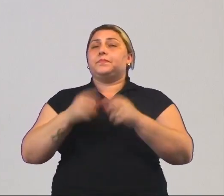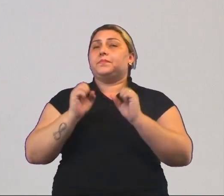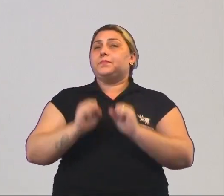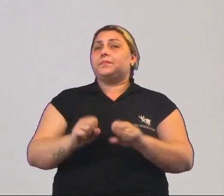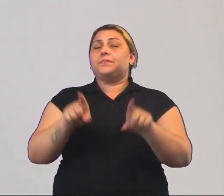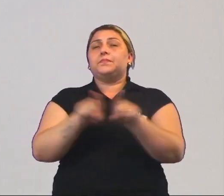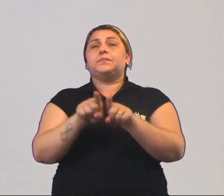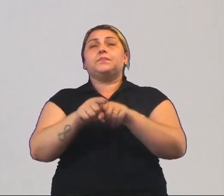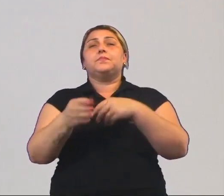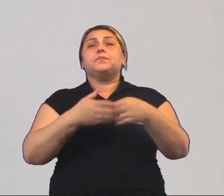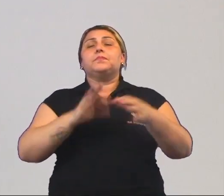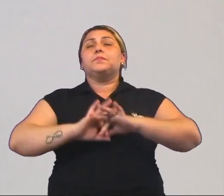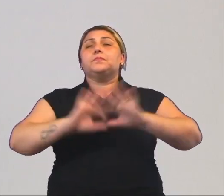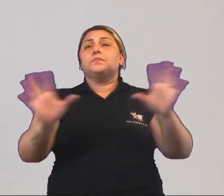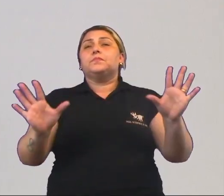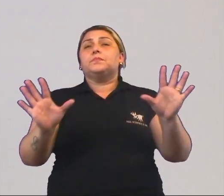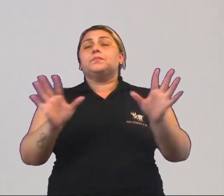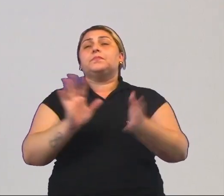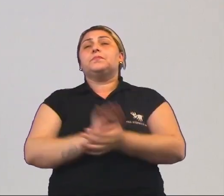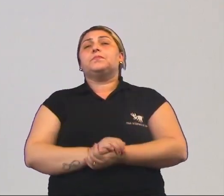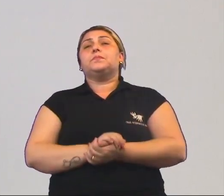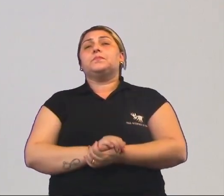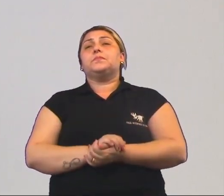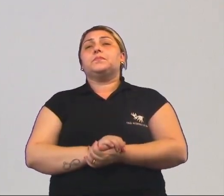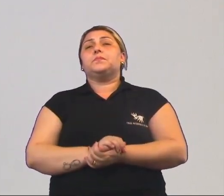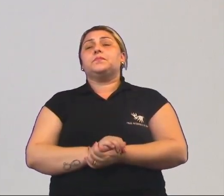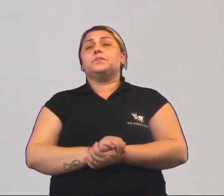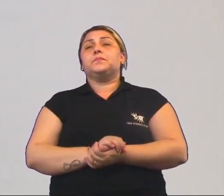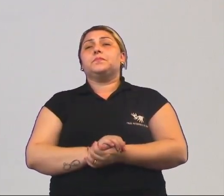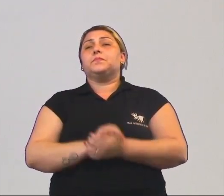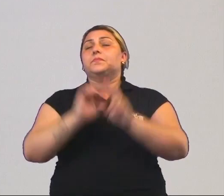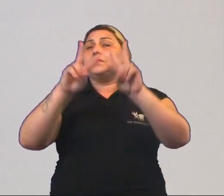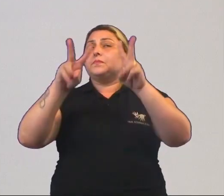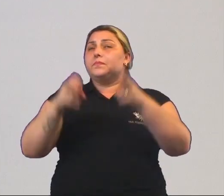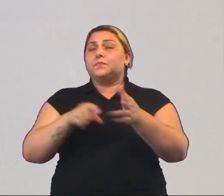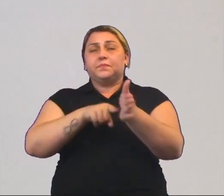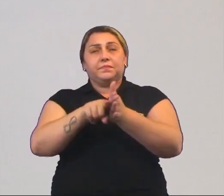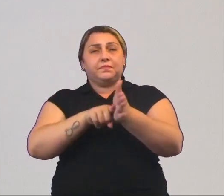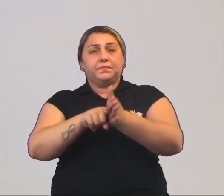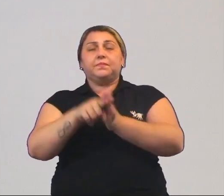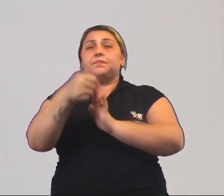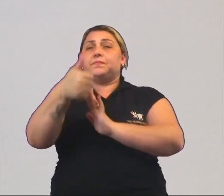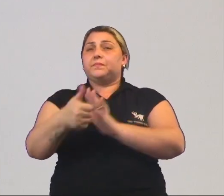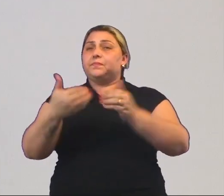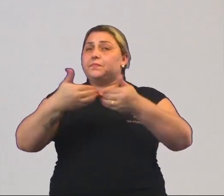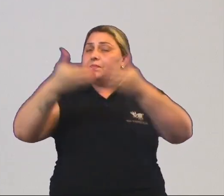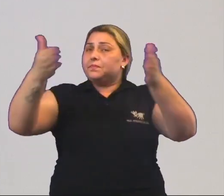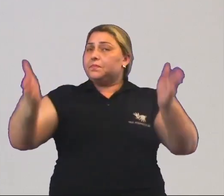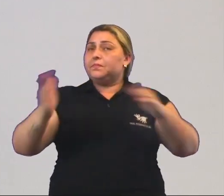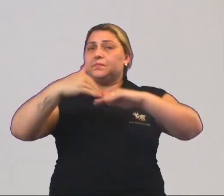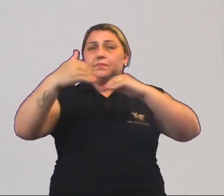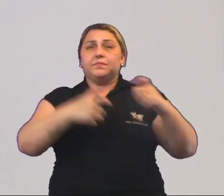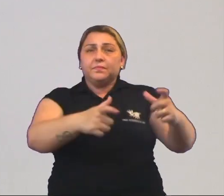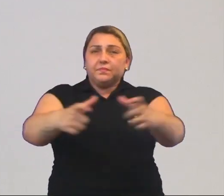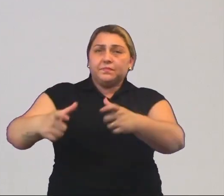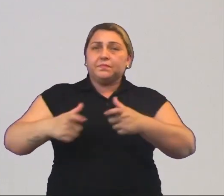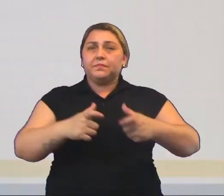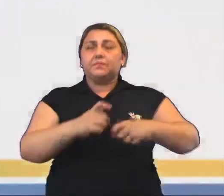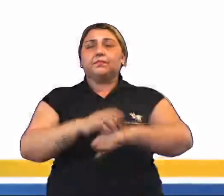pode vir qualquer outro tipo de situação, tá? A pesquisa ela é válida e aberta para todos os